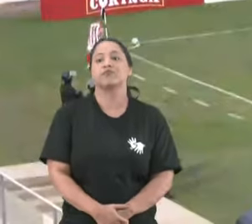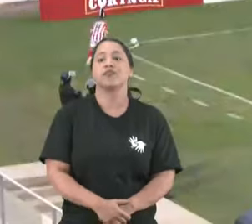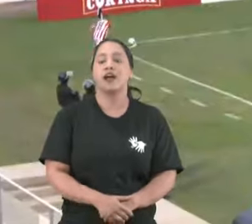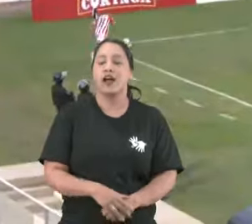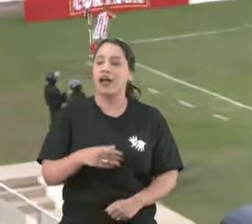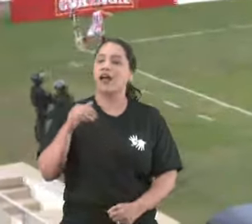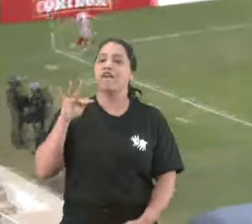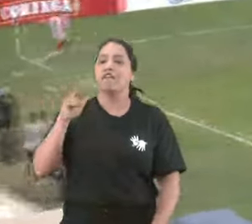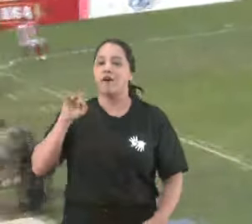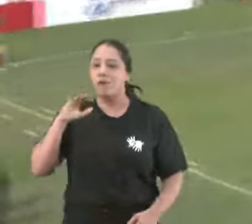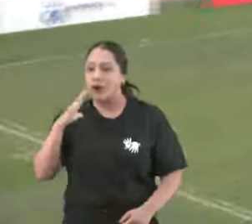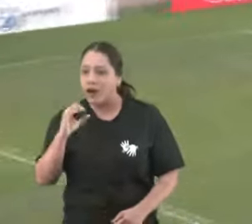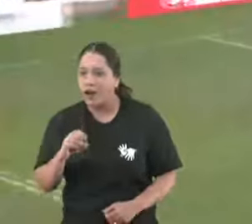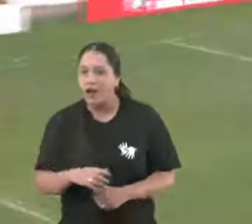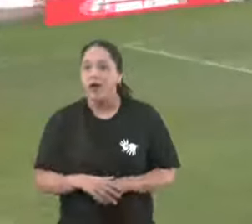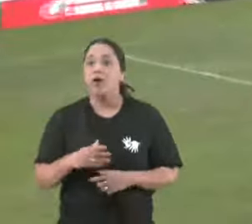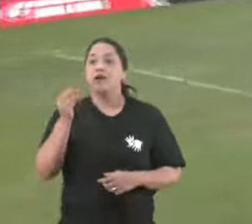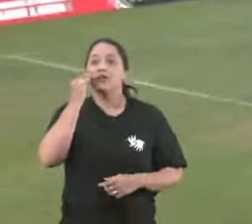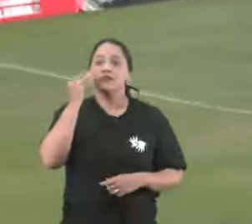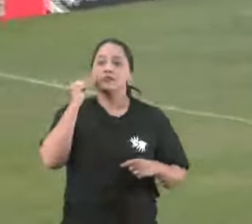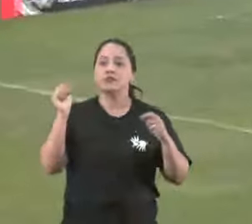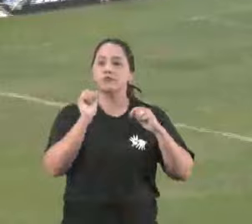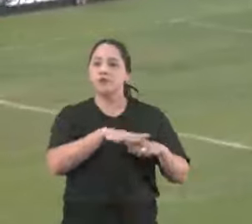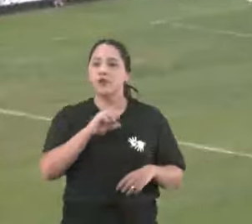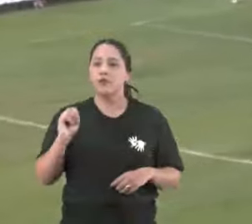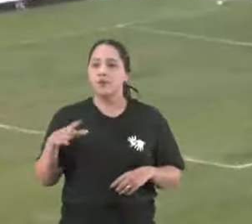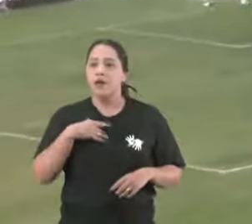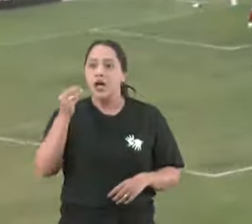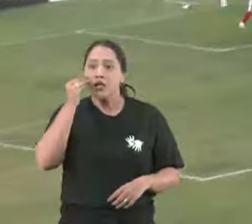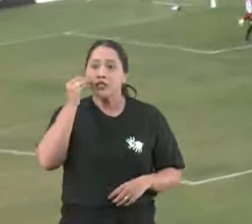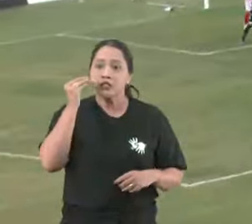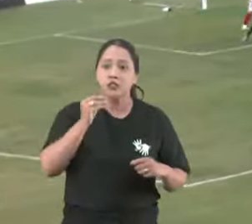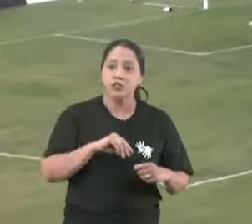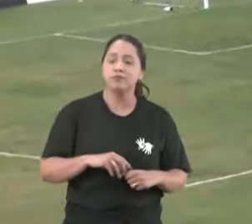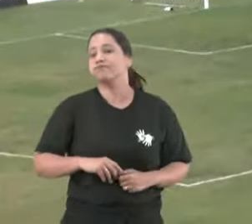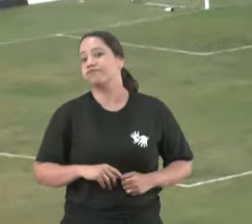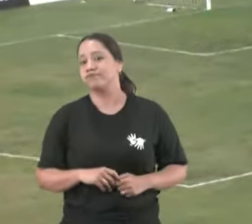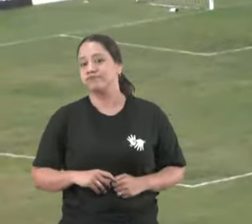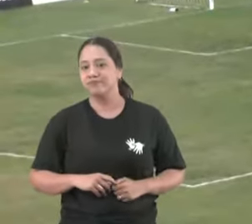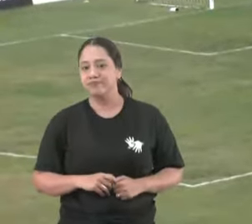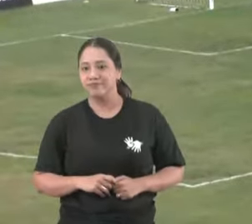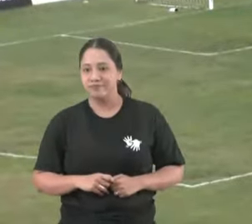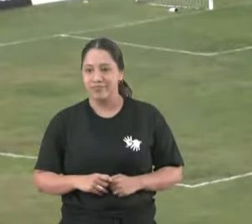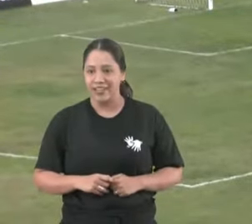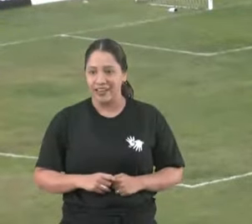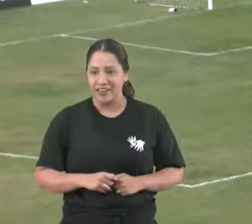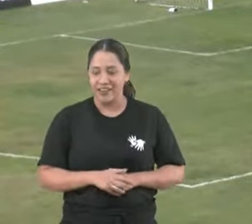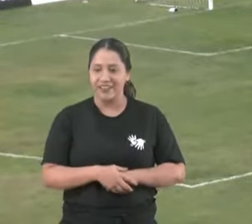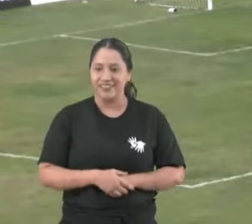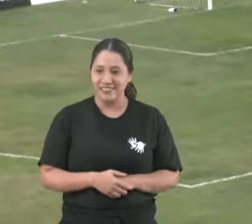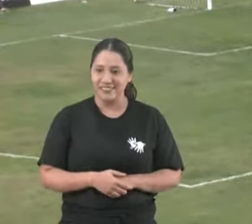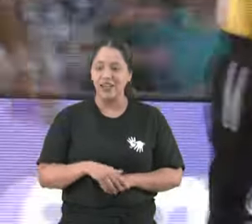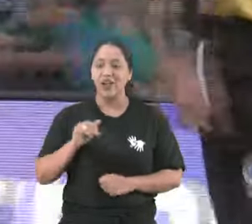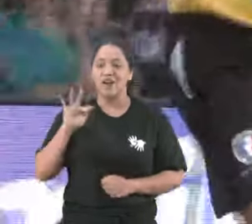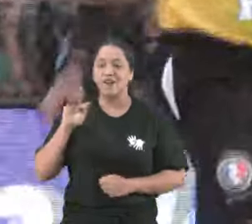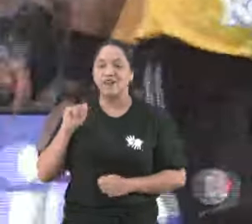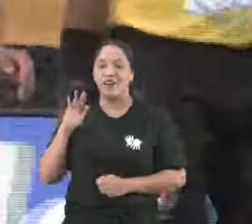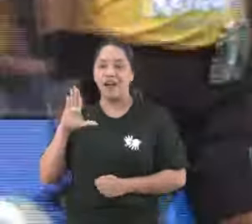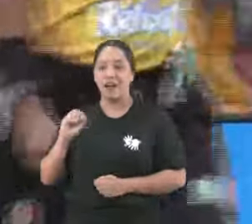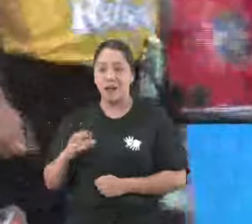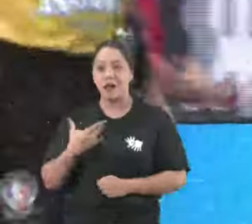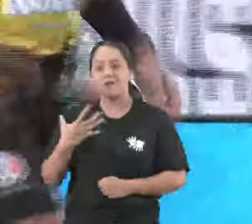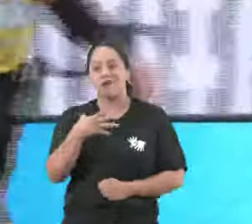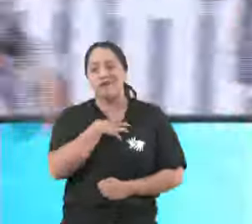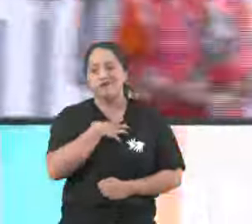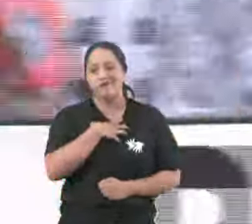Falcão. Se movimentando de novo, cruzamento, toque de cabeça foi do Fábio Alemão, ele se